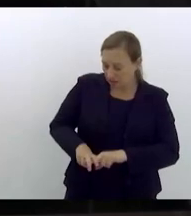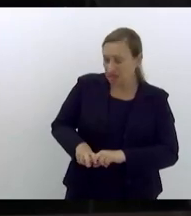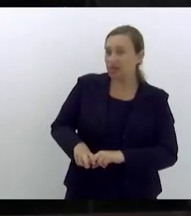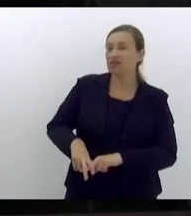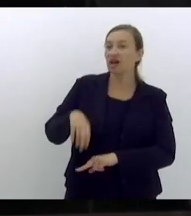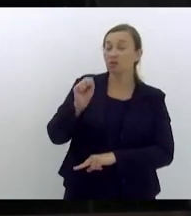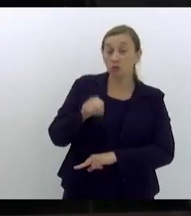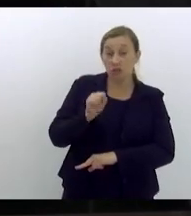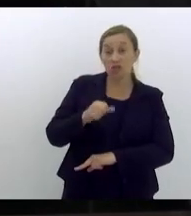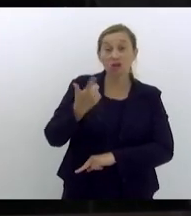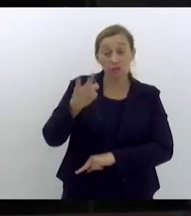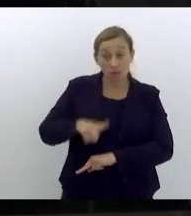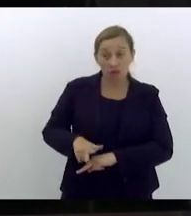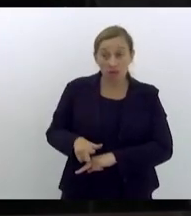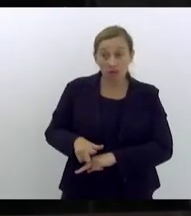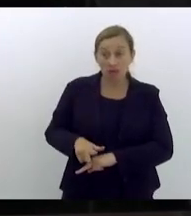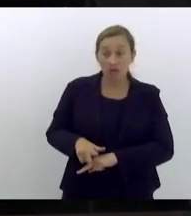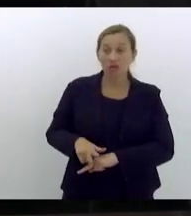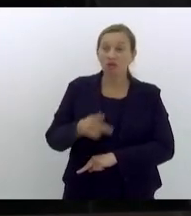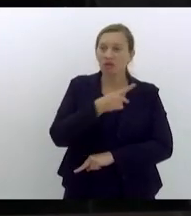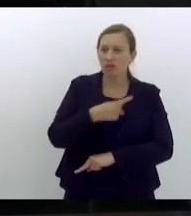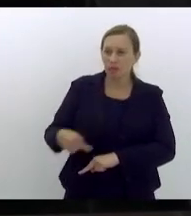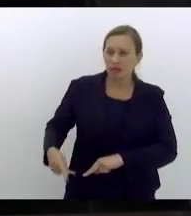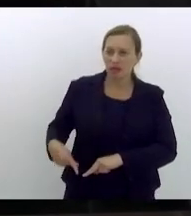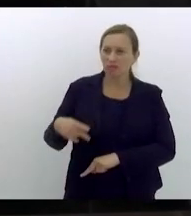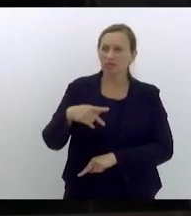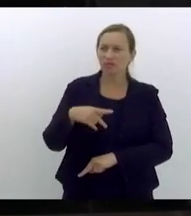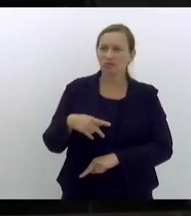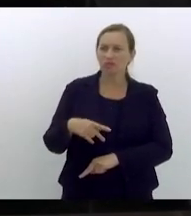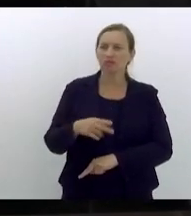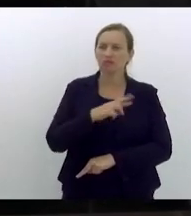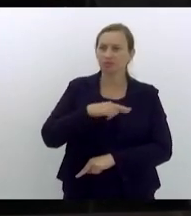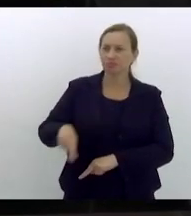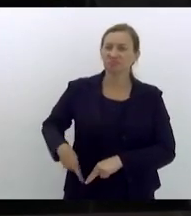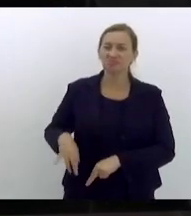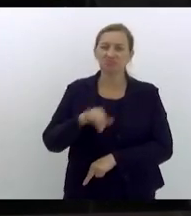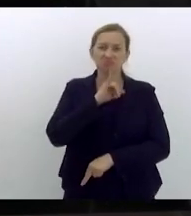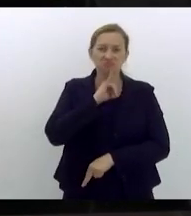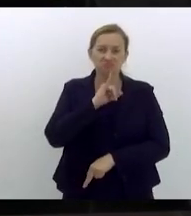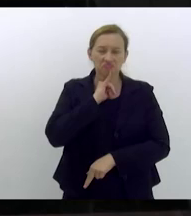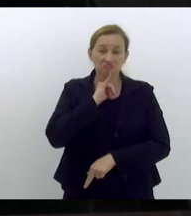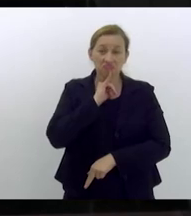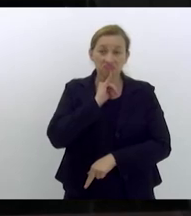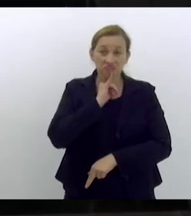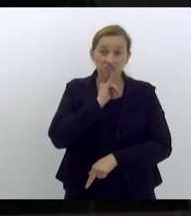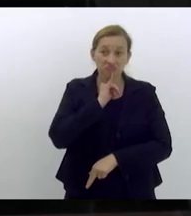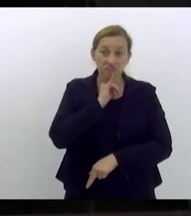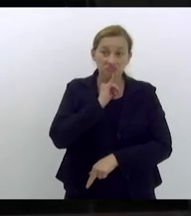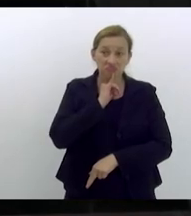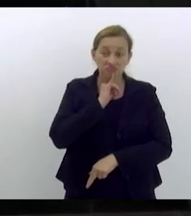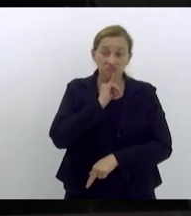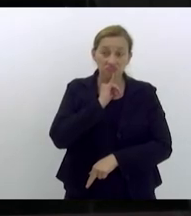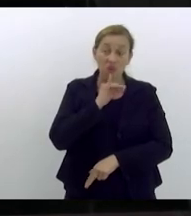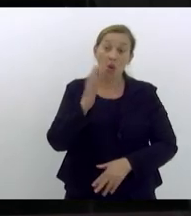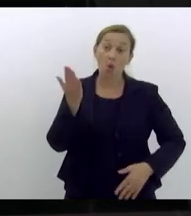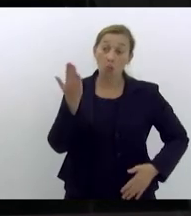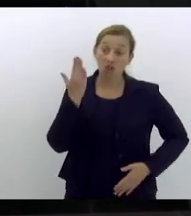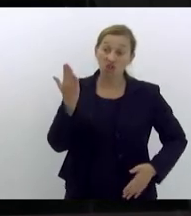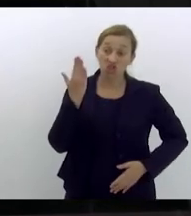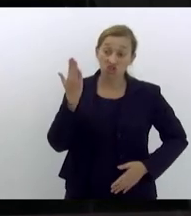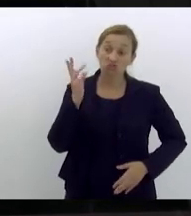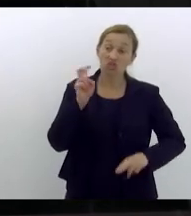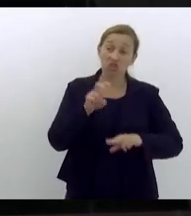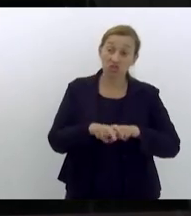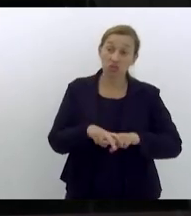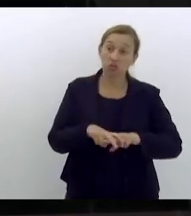repito na cadeira de Presidente da República infelizmente e que foi uma bandido que já sentou